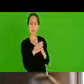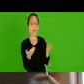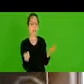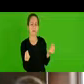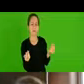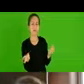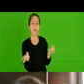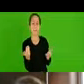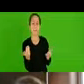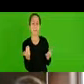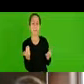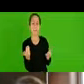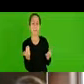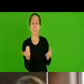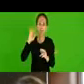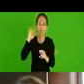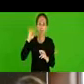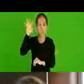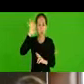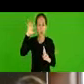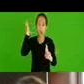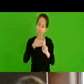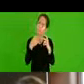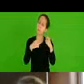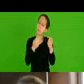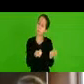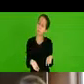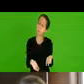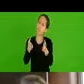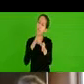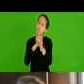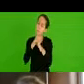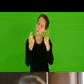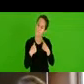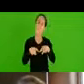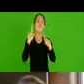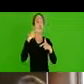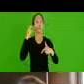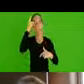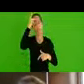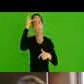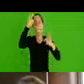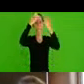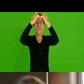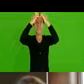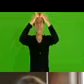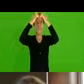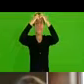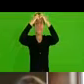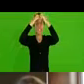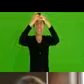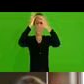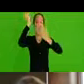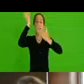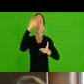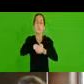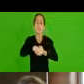do trabalho tem que fazer essa problematização, aquele que lê tem que perceber ali novas reflexões que aquele pesquisador